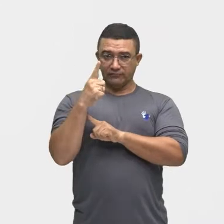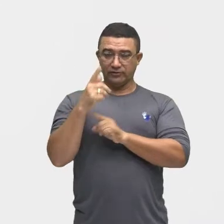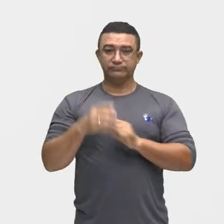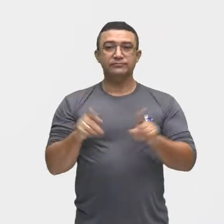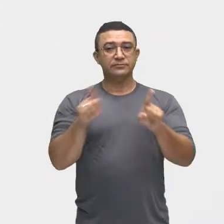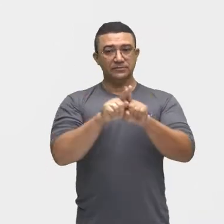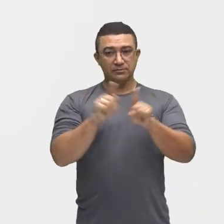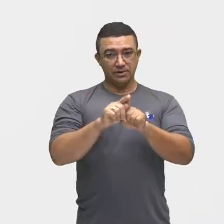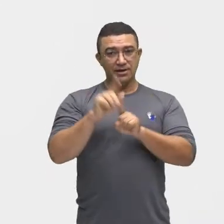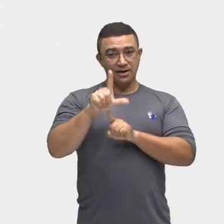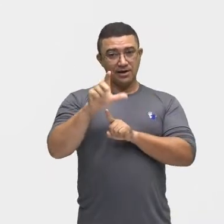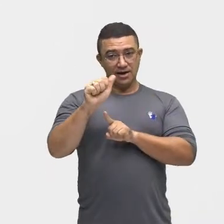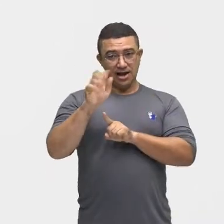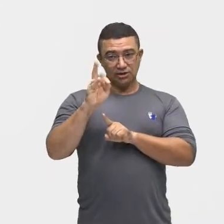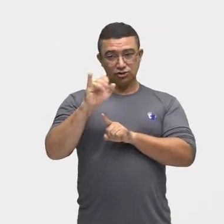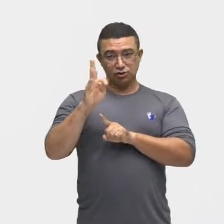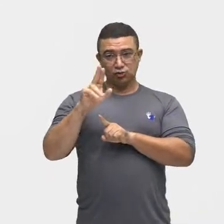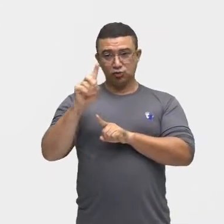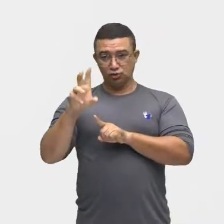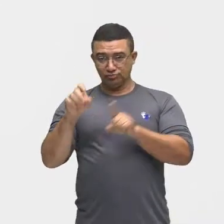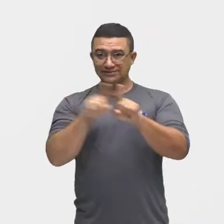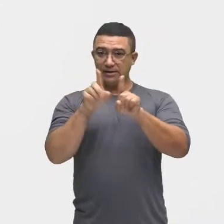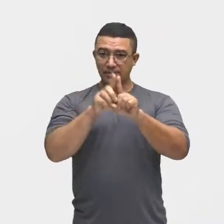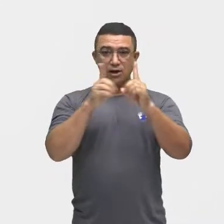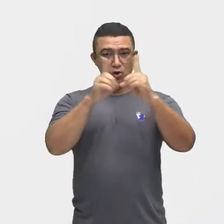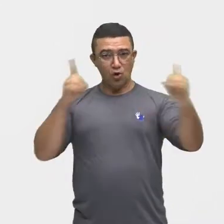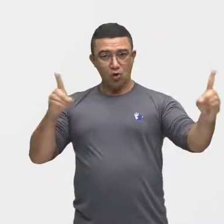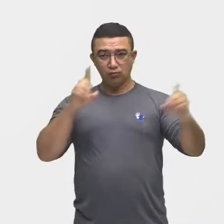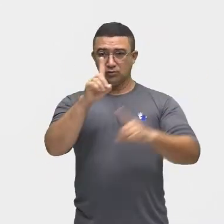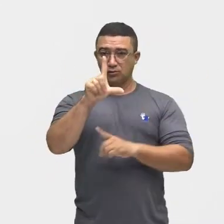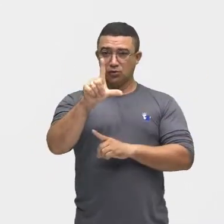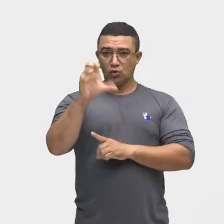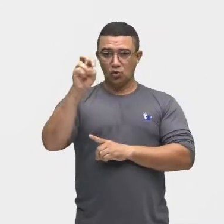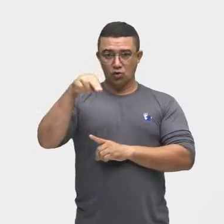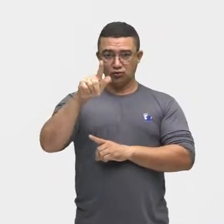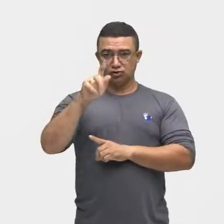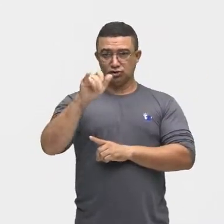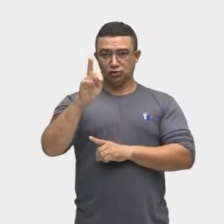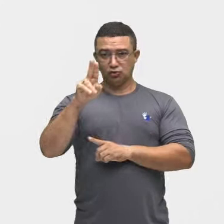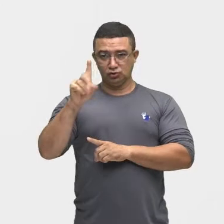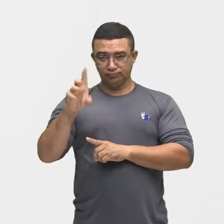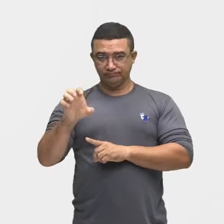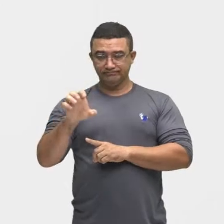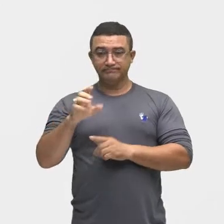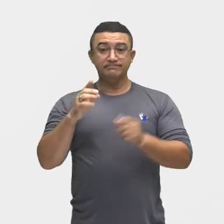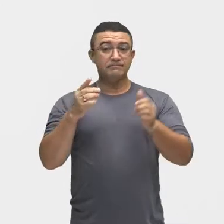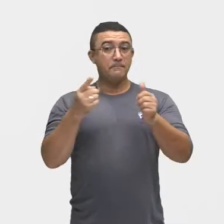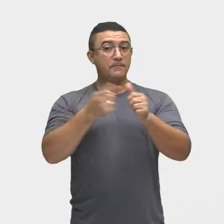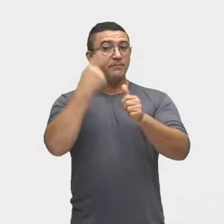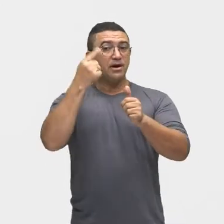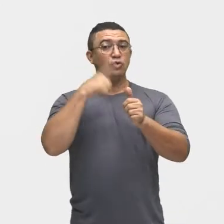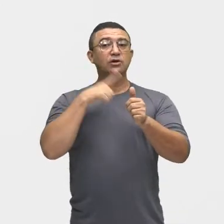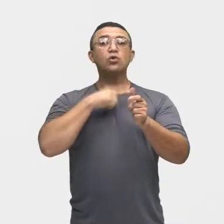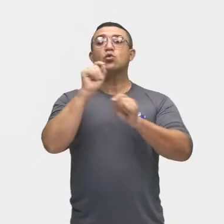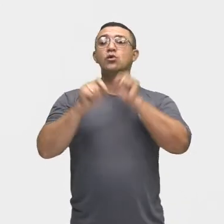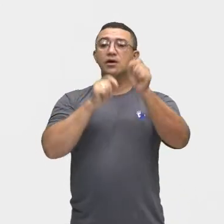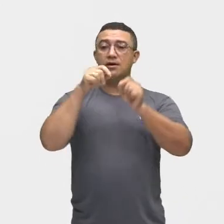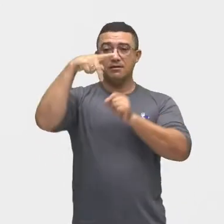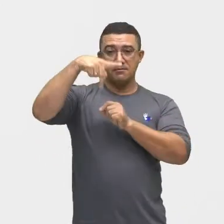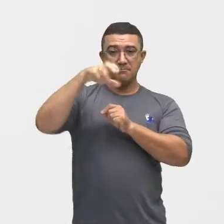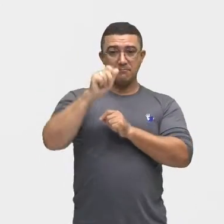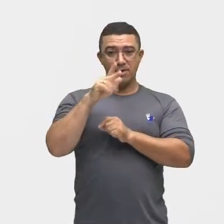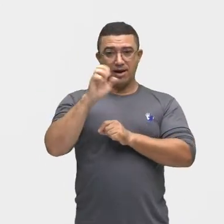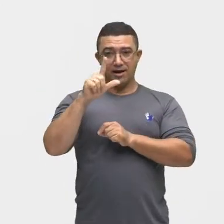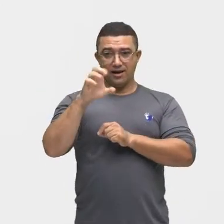da latitude quanto da longitude, tá bom? Então, temos aí, primeiramente, os paralelos, né? O que são